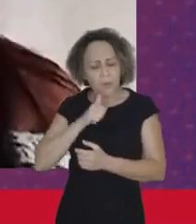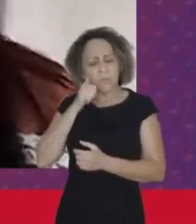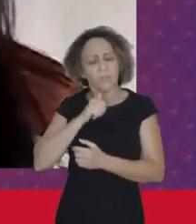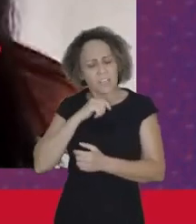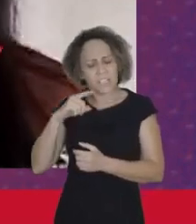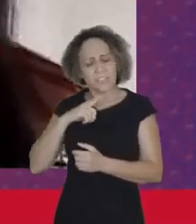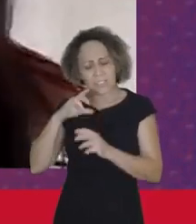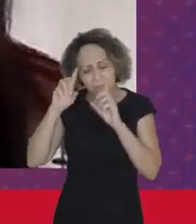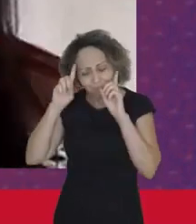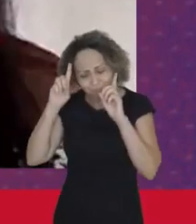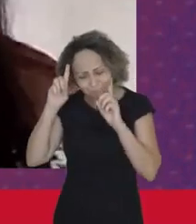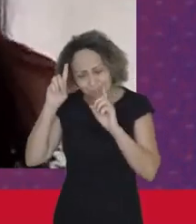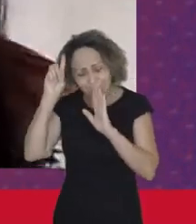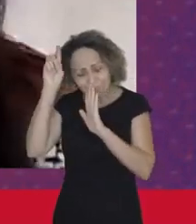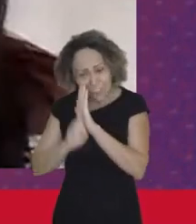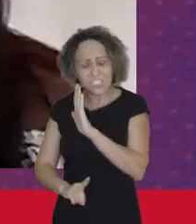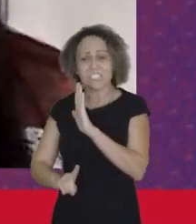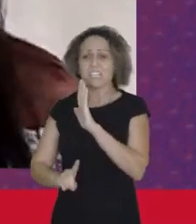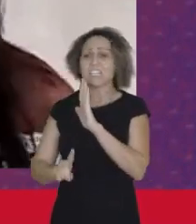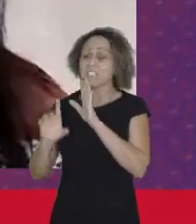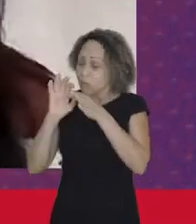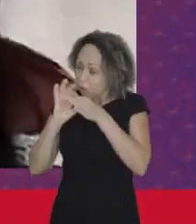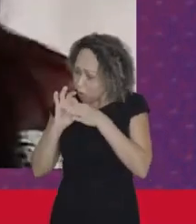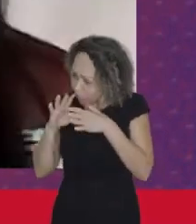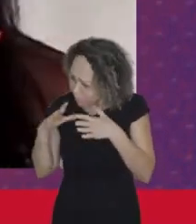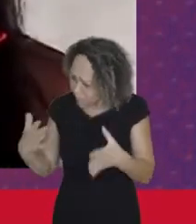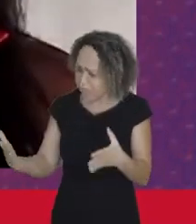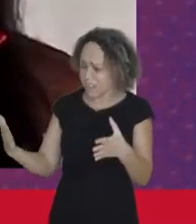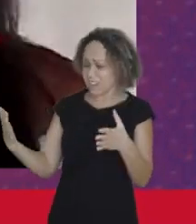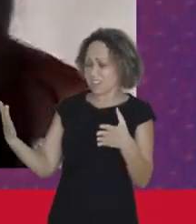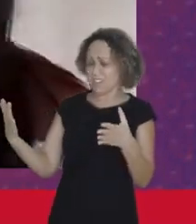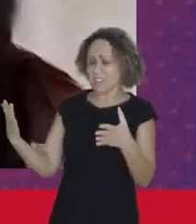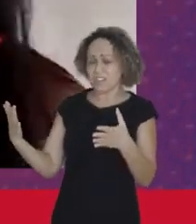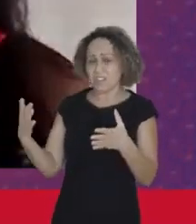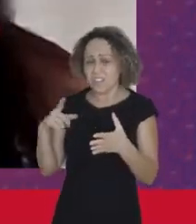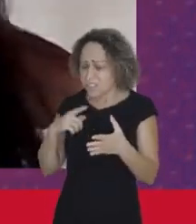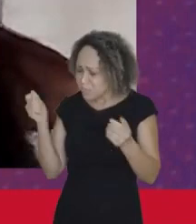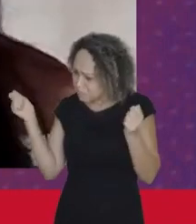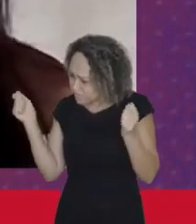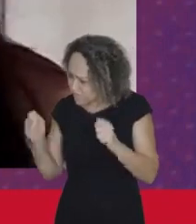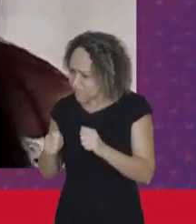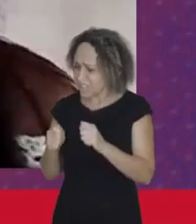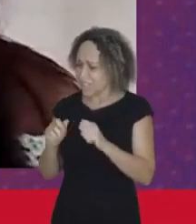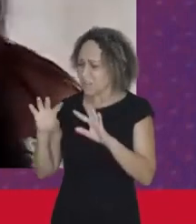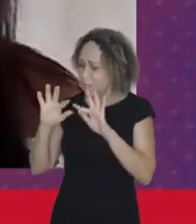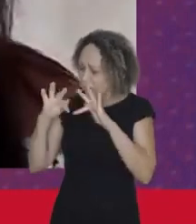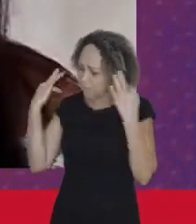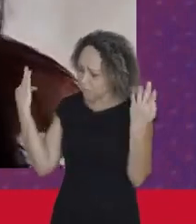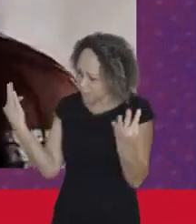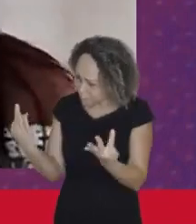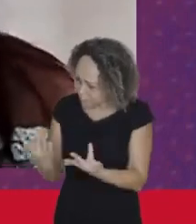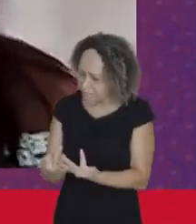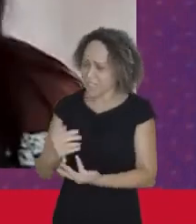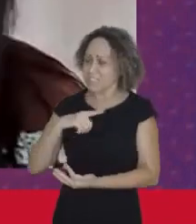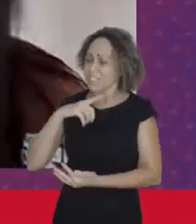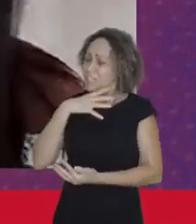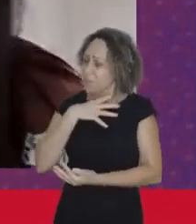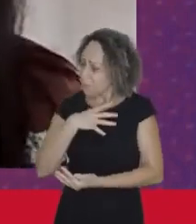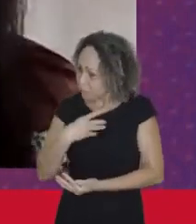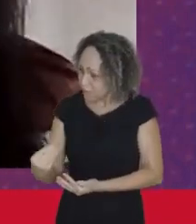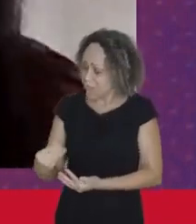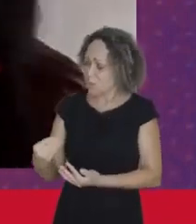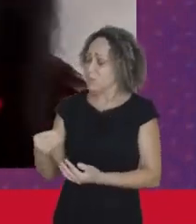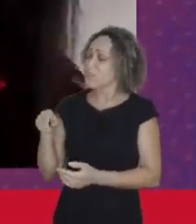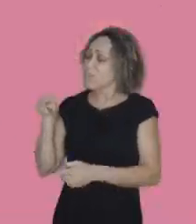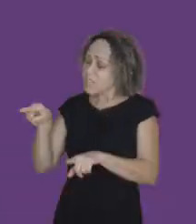sua sexualidade, autonomia, de formar ou não família, de ter ou não filhos, de ter condições de acessar serviços de equipamento público para se